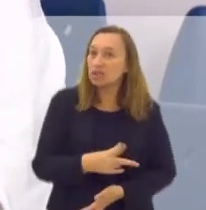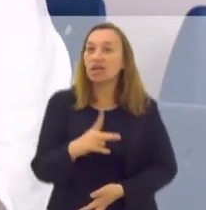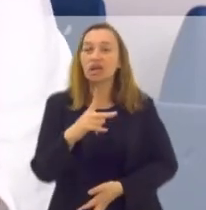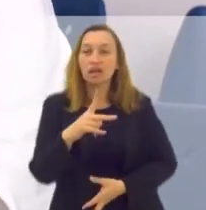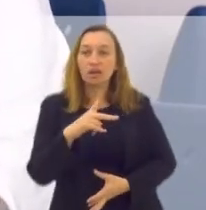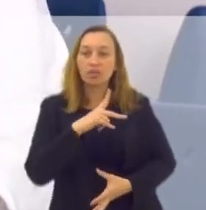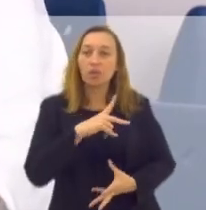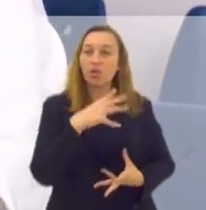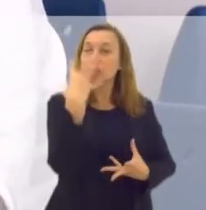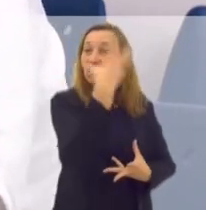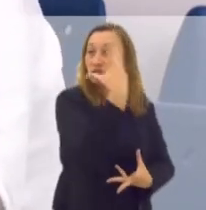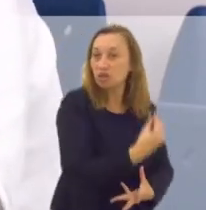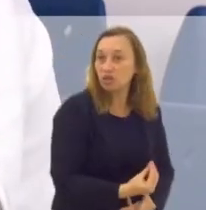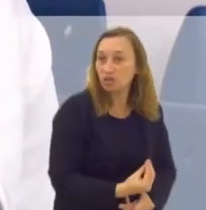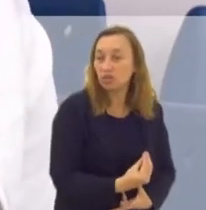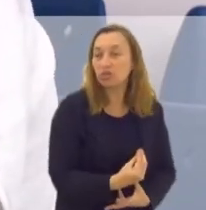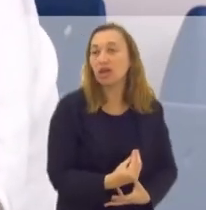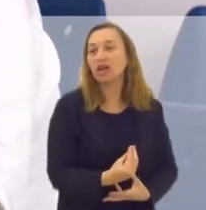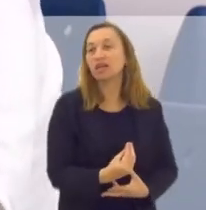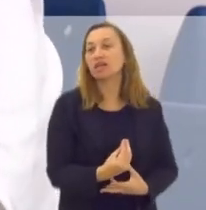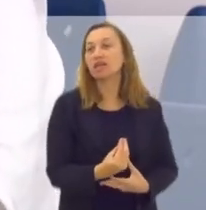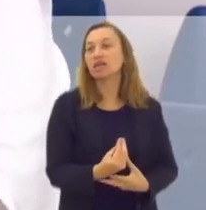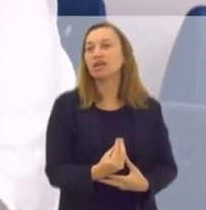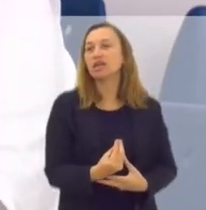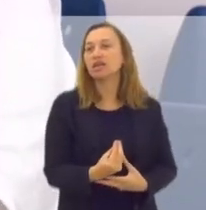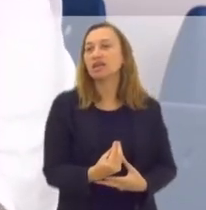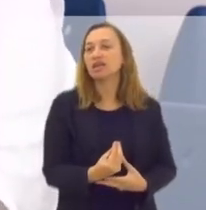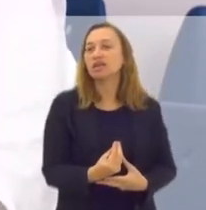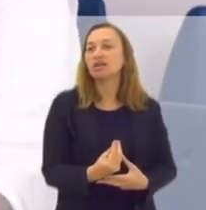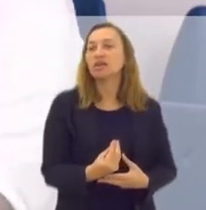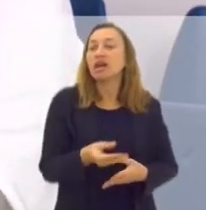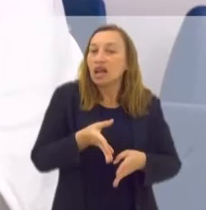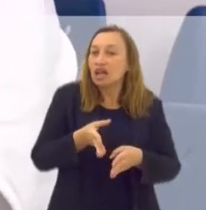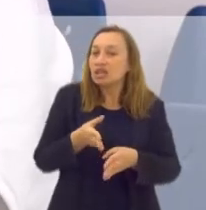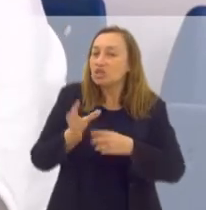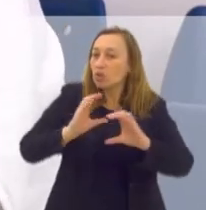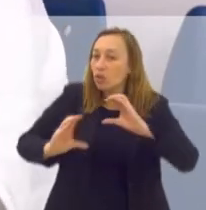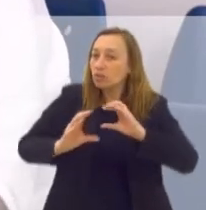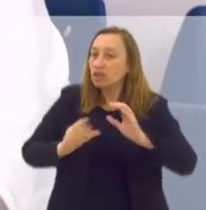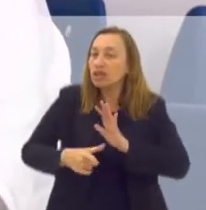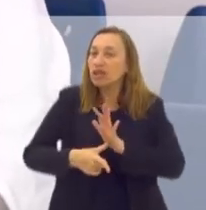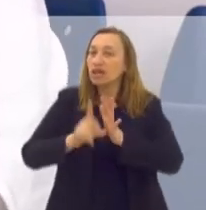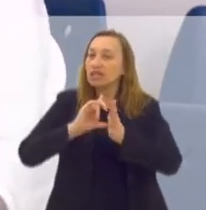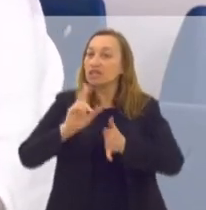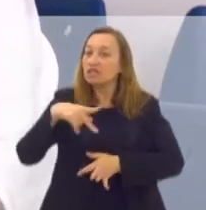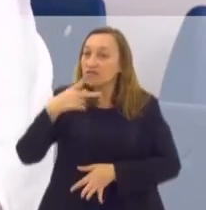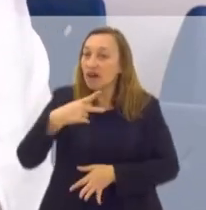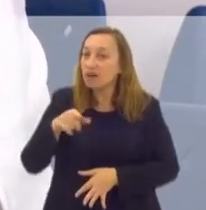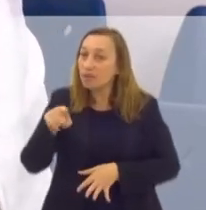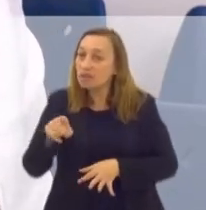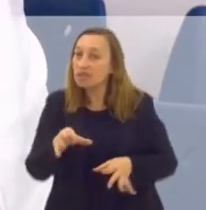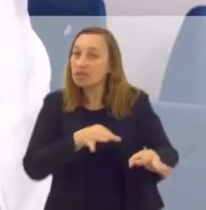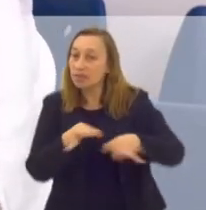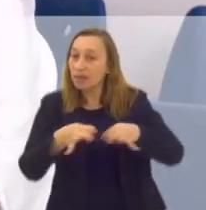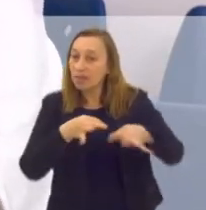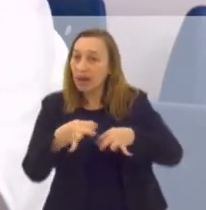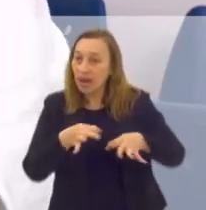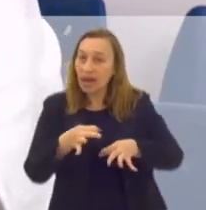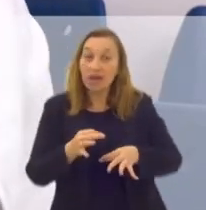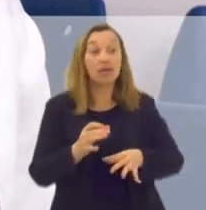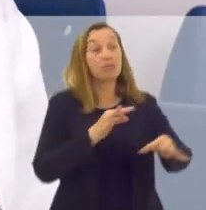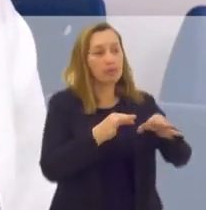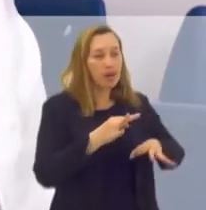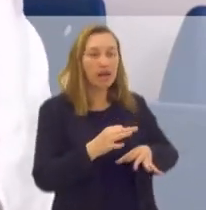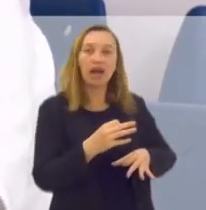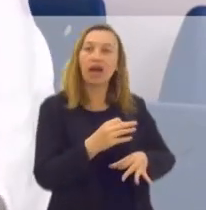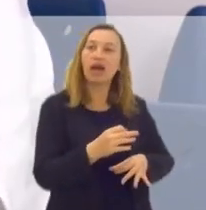aconteça. A própria espiritualidade, ela vem te passando, ela até se comunica com você antes e fala para que você se prepare